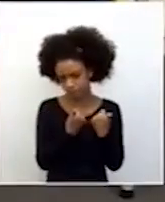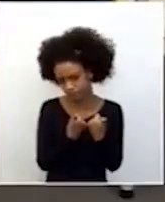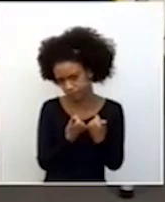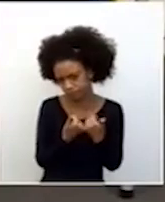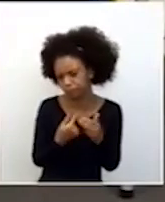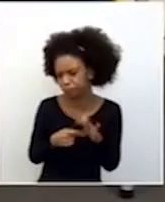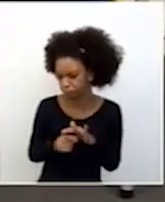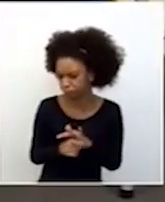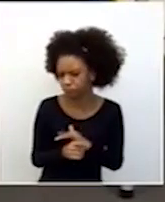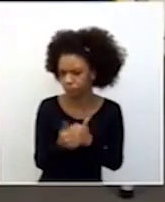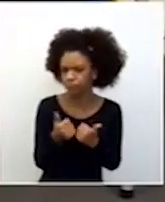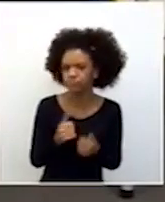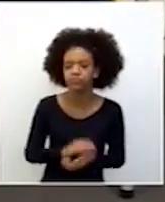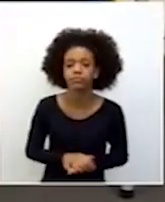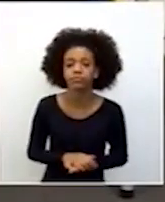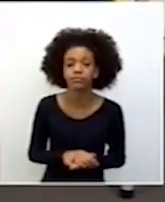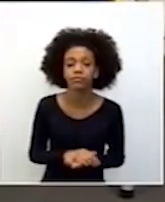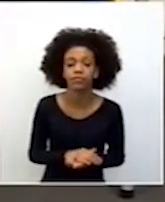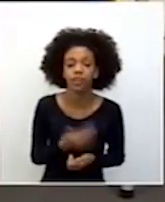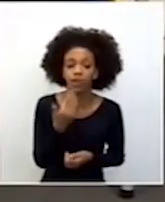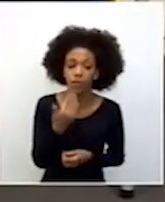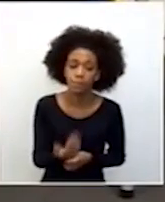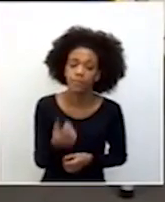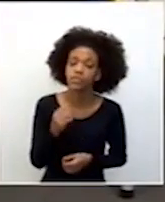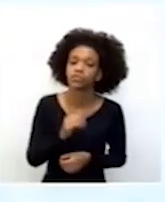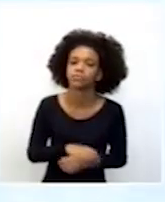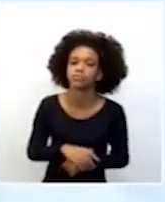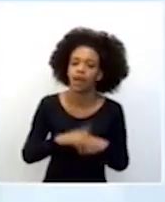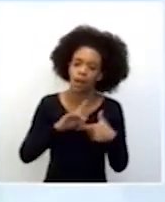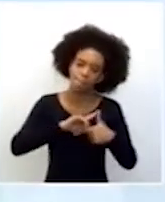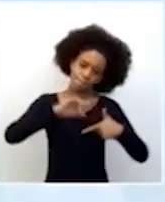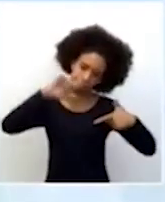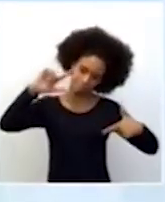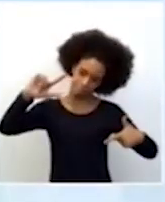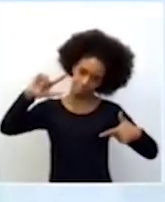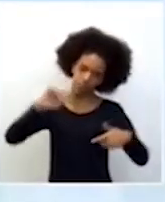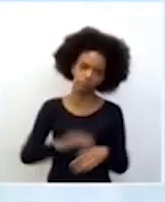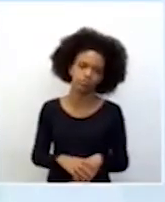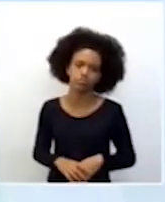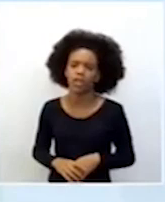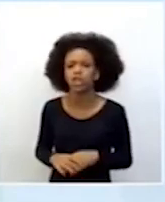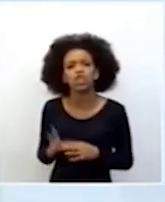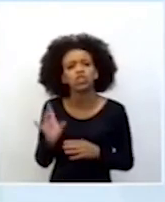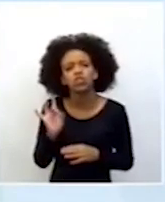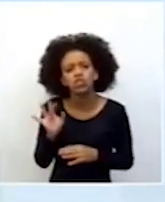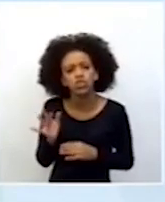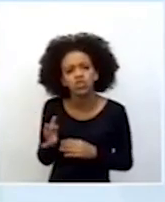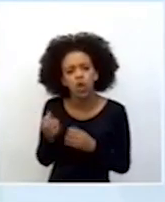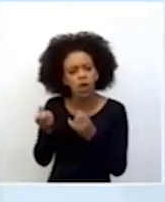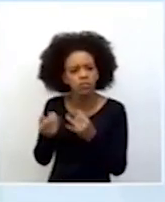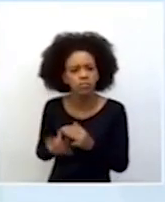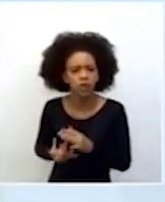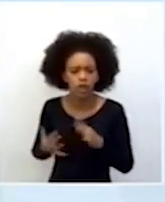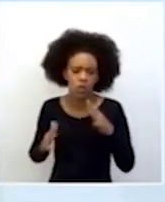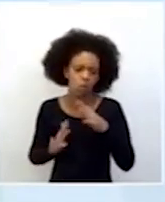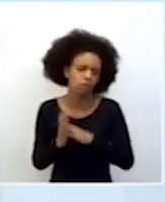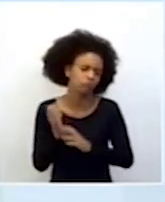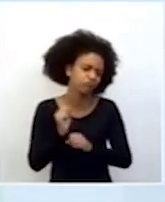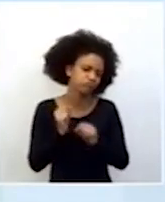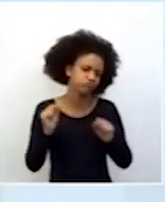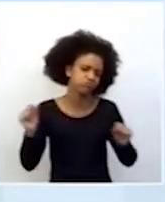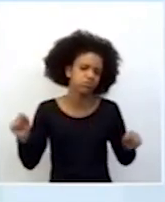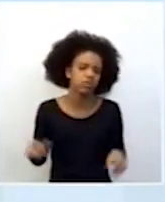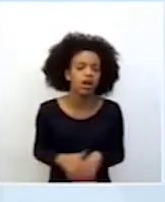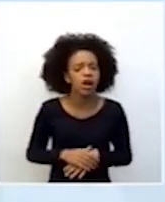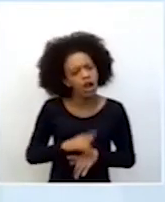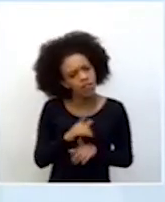aprofundando, né? Sempre a função é esta. Vou pedir novamente a imagem na tela e vou só comentar sobre o exagero. Gente,